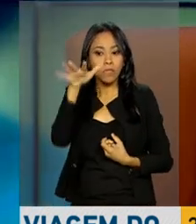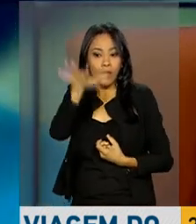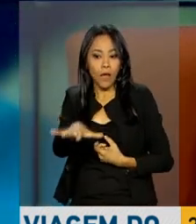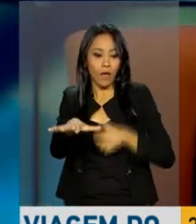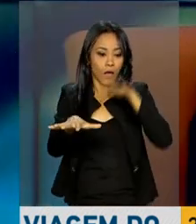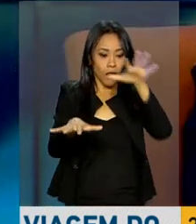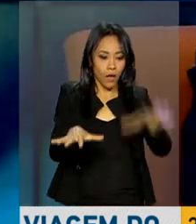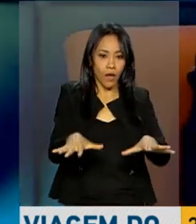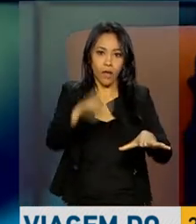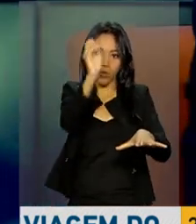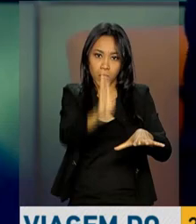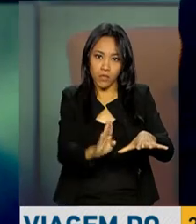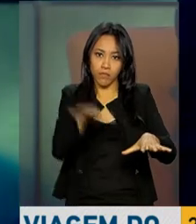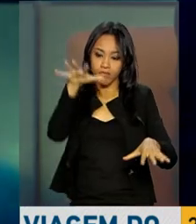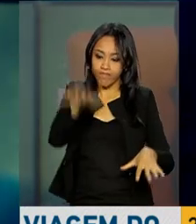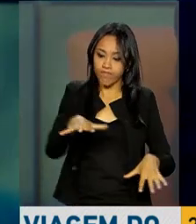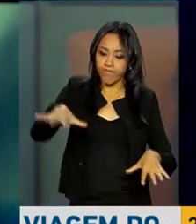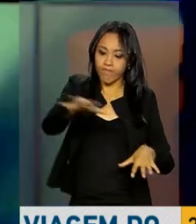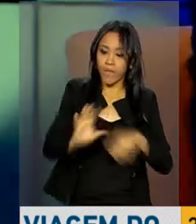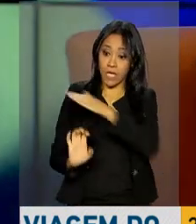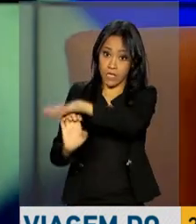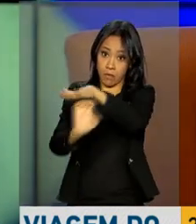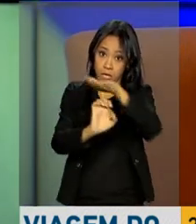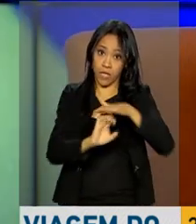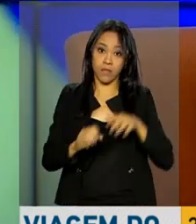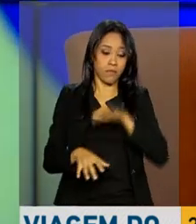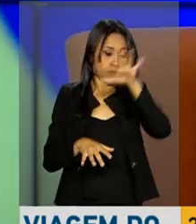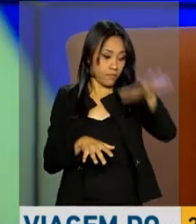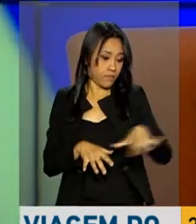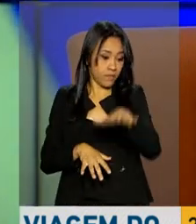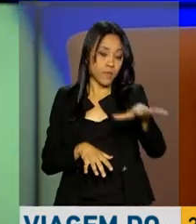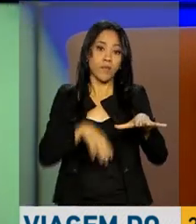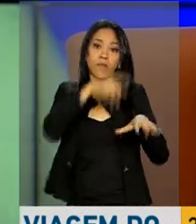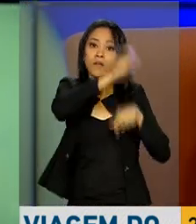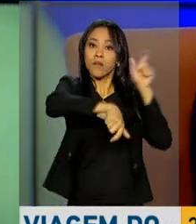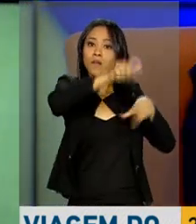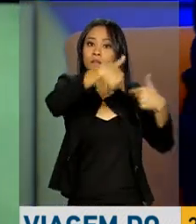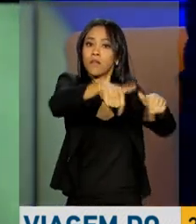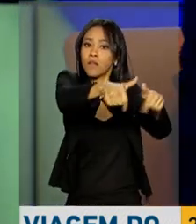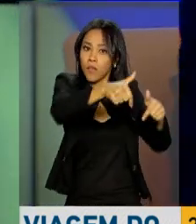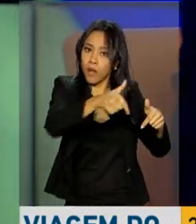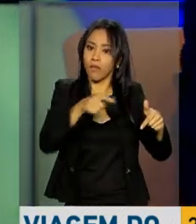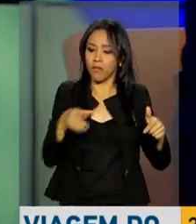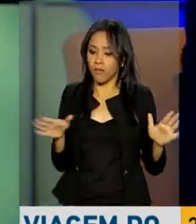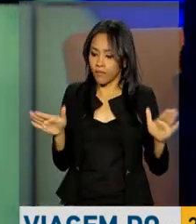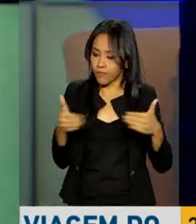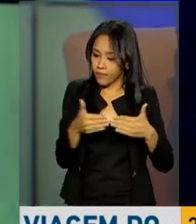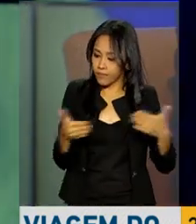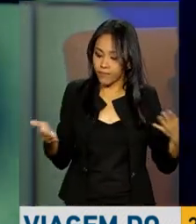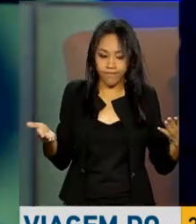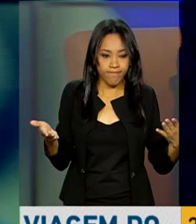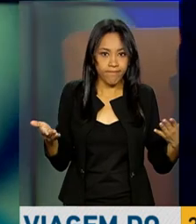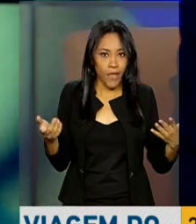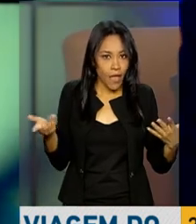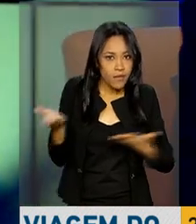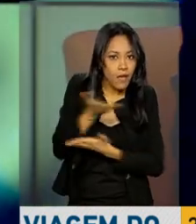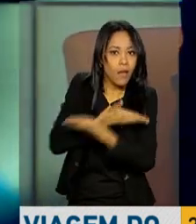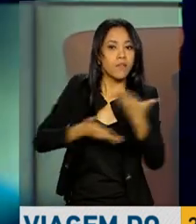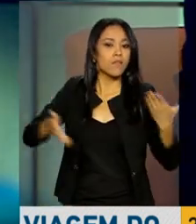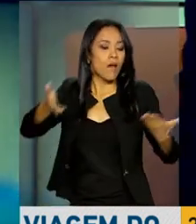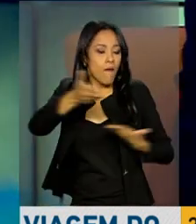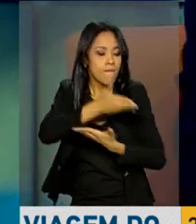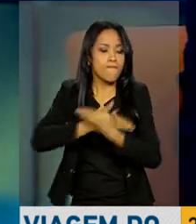produtivos do país. O empresariado de um lado e os empregados de outro lado. Numa relação inteiramente